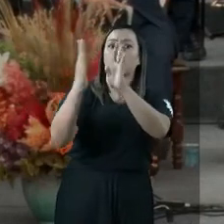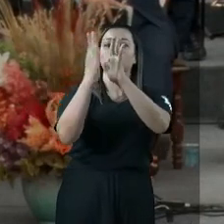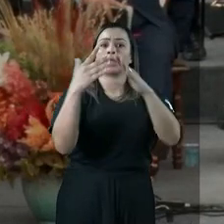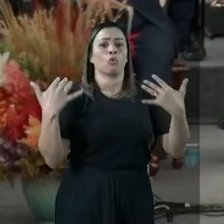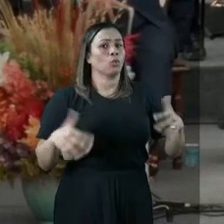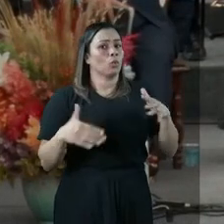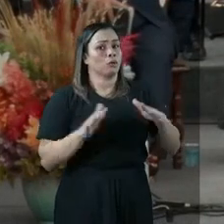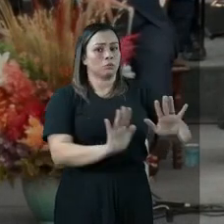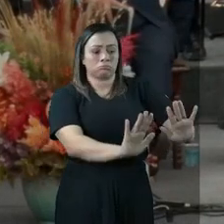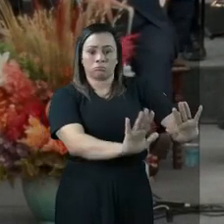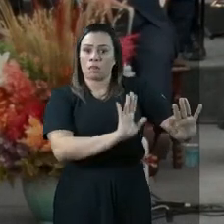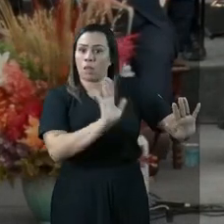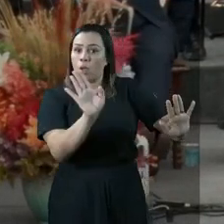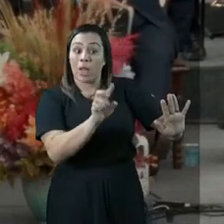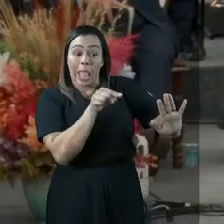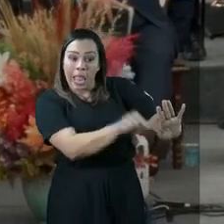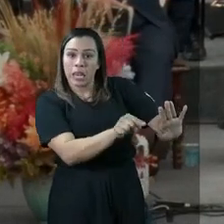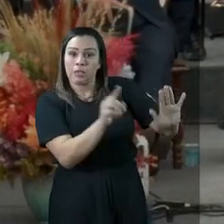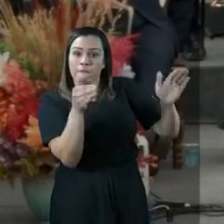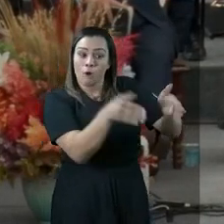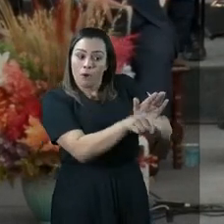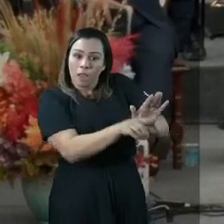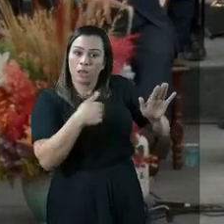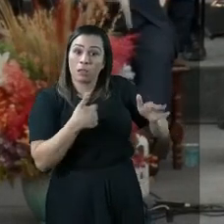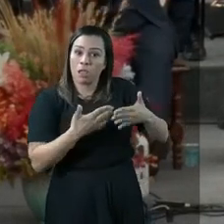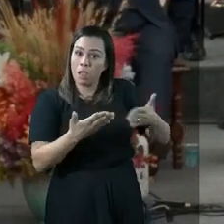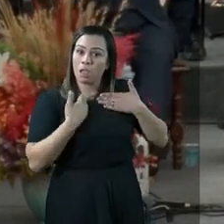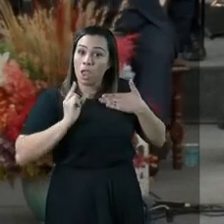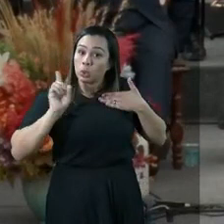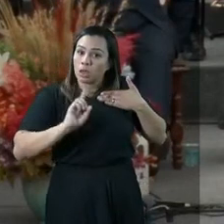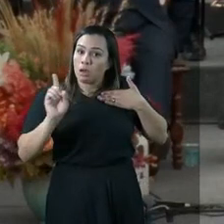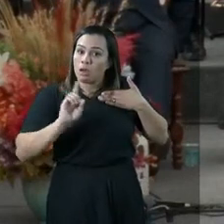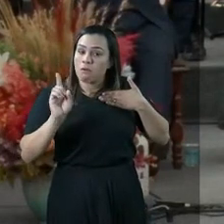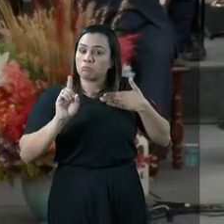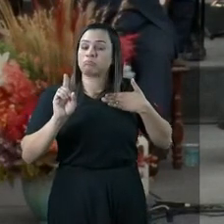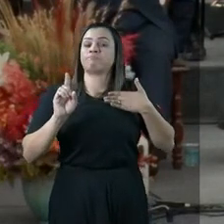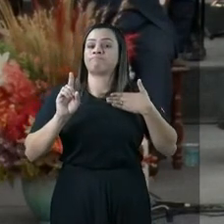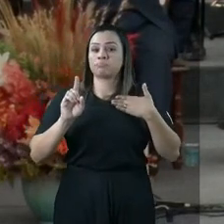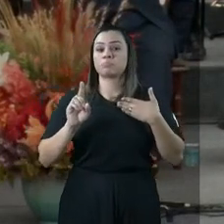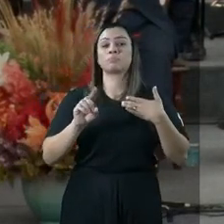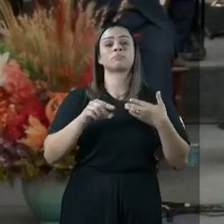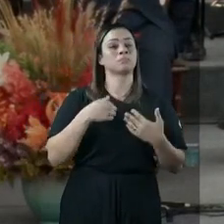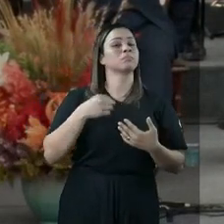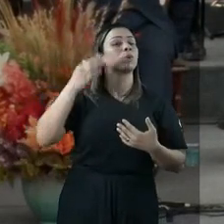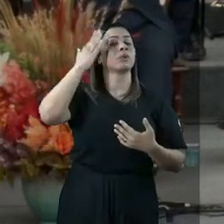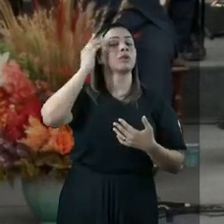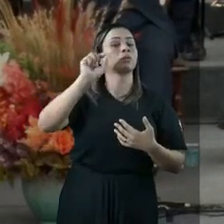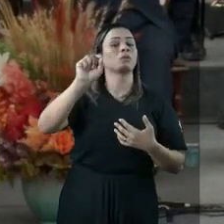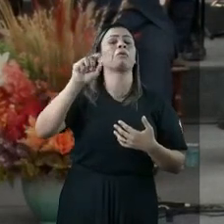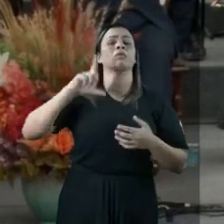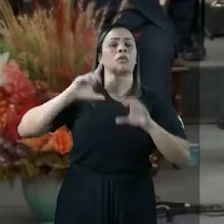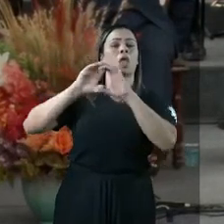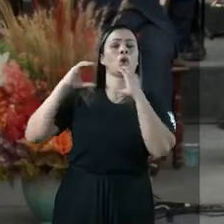e da presença do Rei da Glória. Levante a mão porque virou profecia. Tem muito congresso engessado no Brasil,